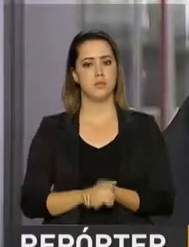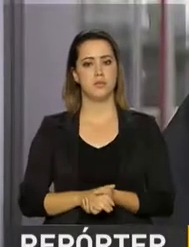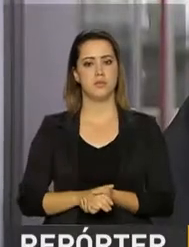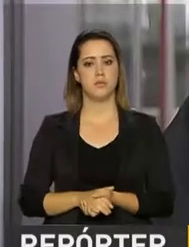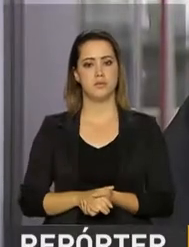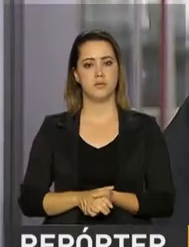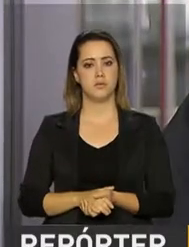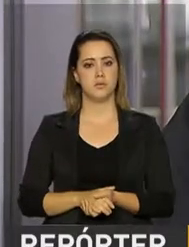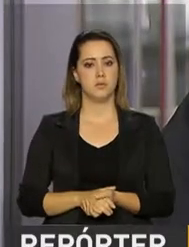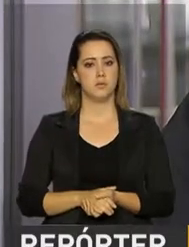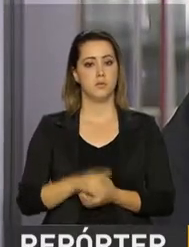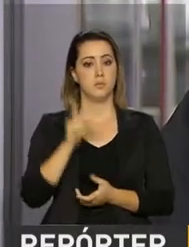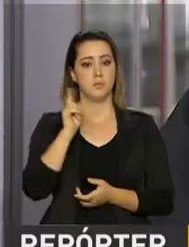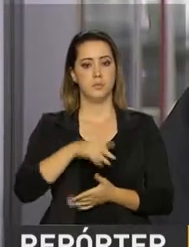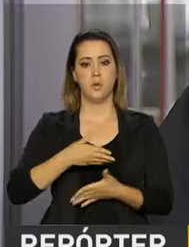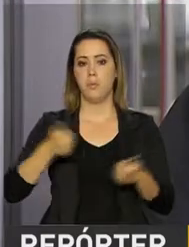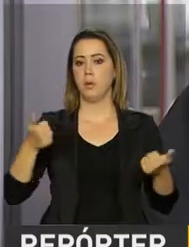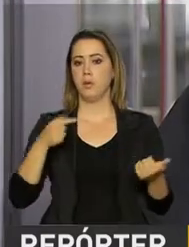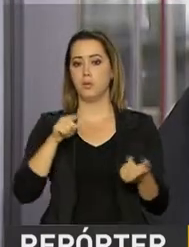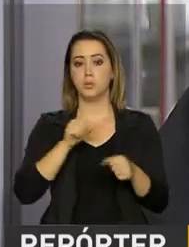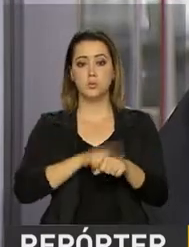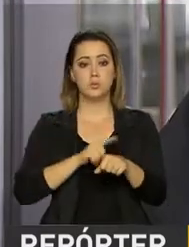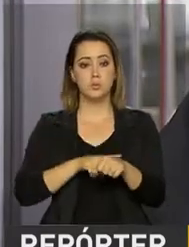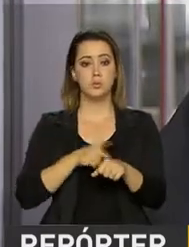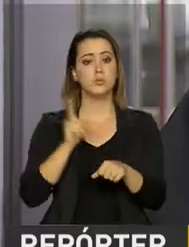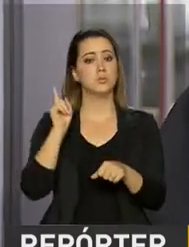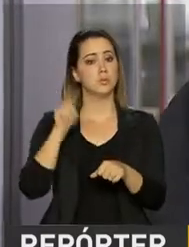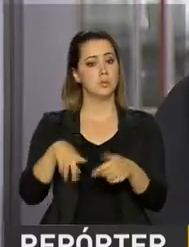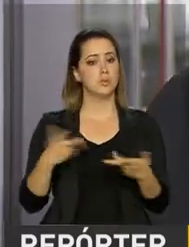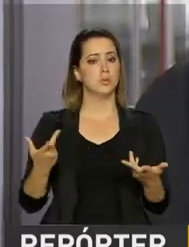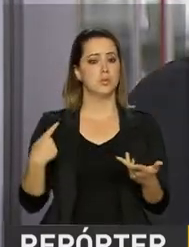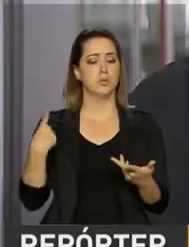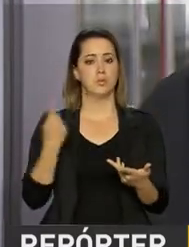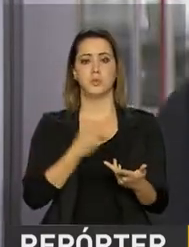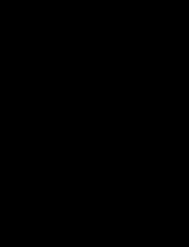adiantar bastante. O tempo, né? Tempo é, para a gente é ouro, né?